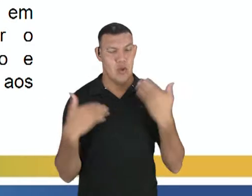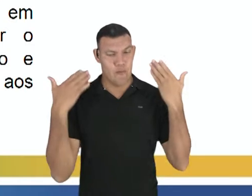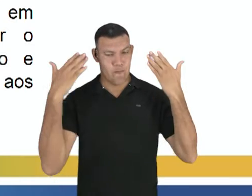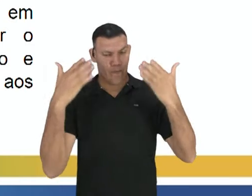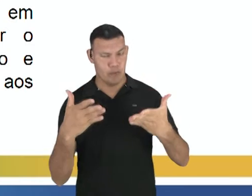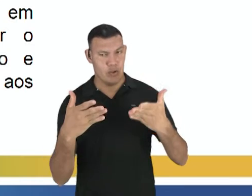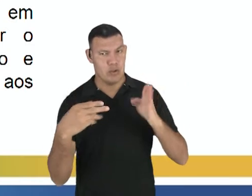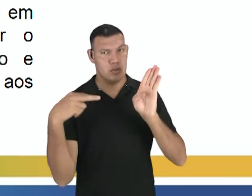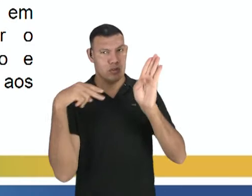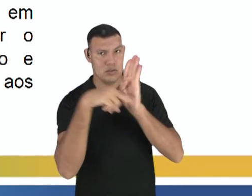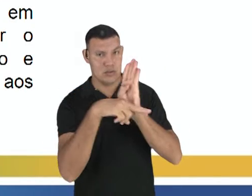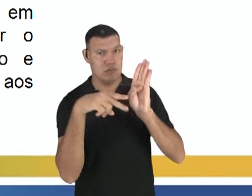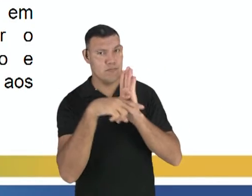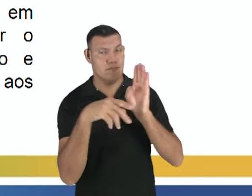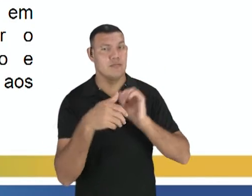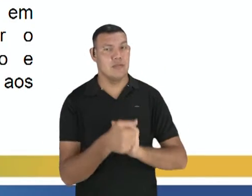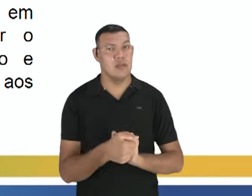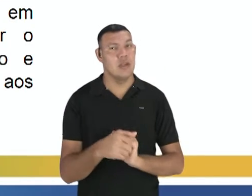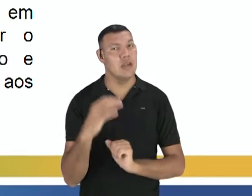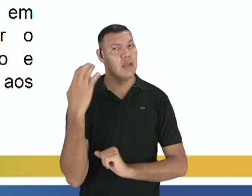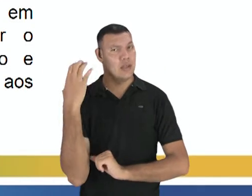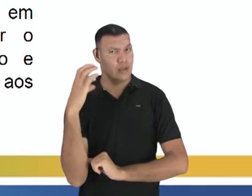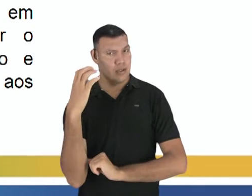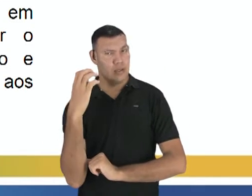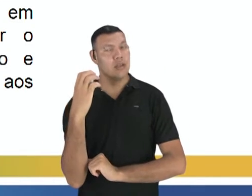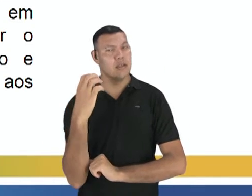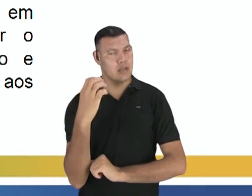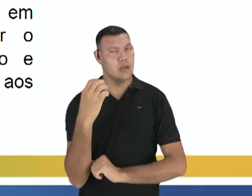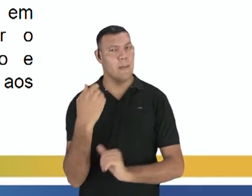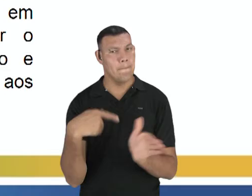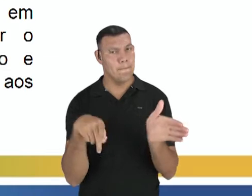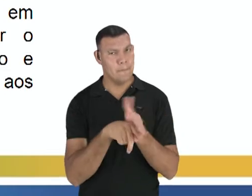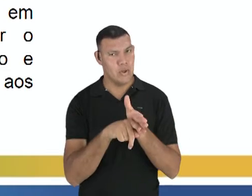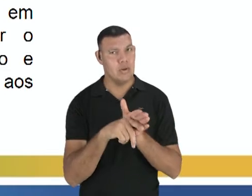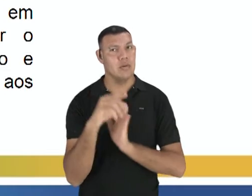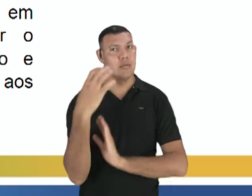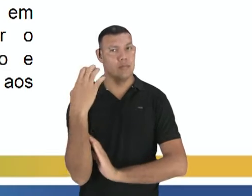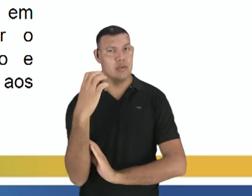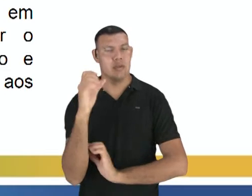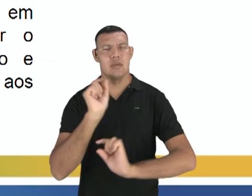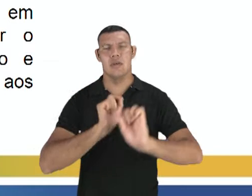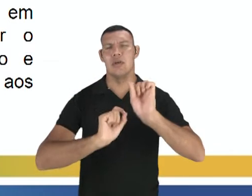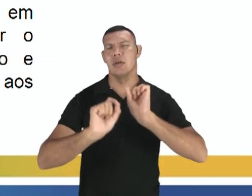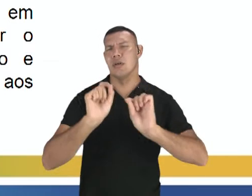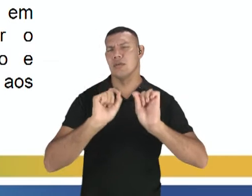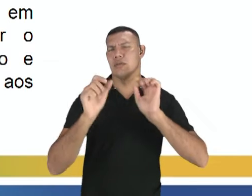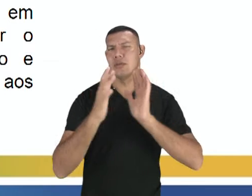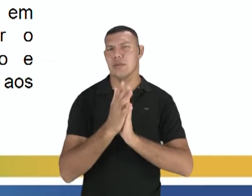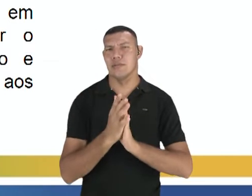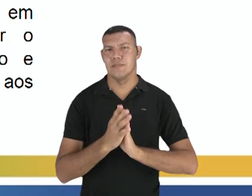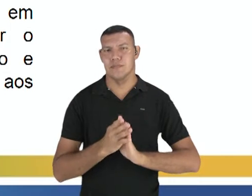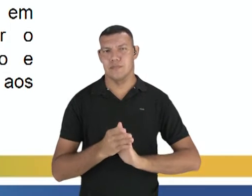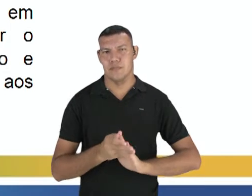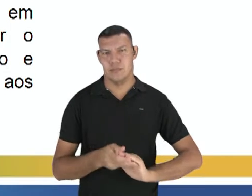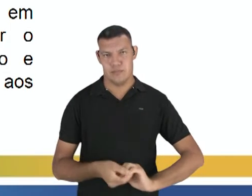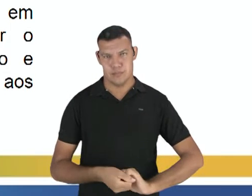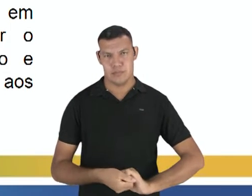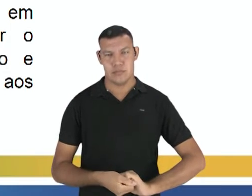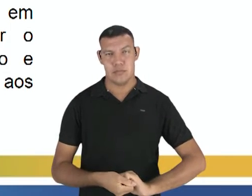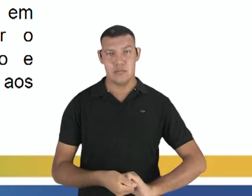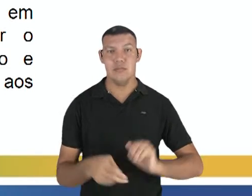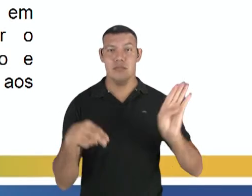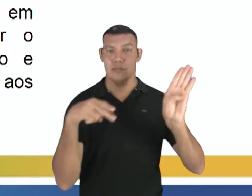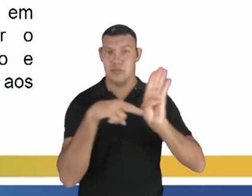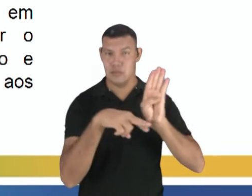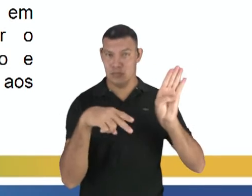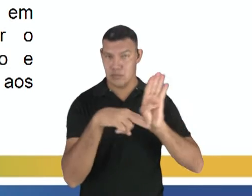para a biologia, a ciência, a biologia como ciência, né? O que a gente tem na biologia como ciência? A biologia,